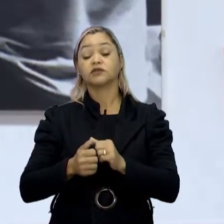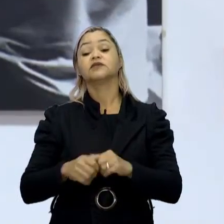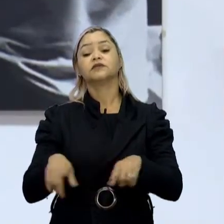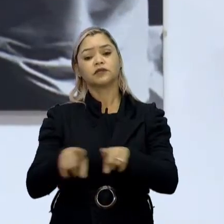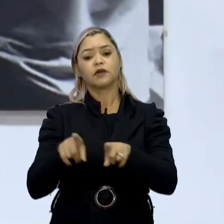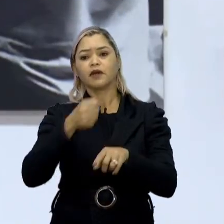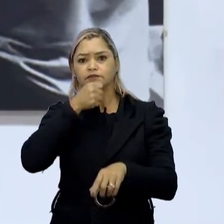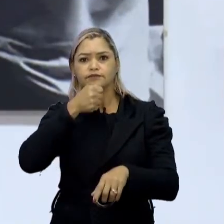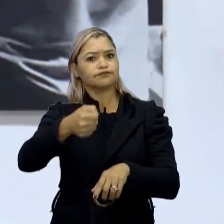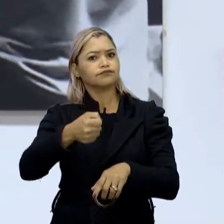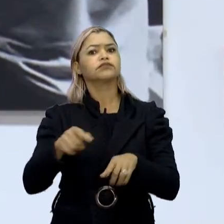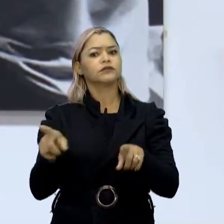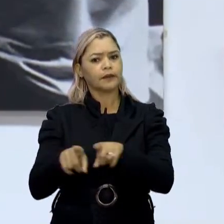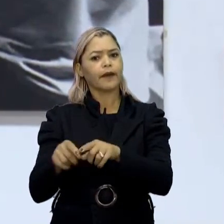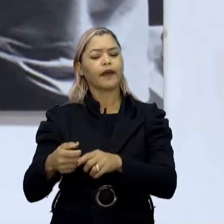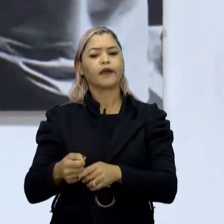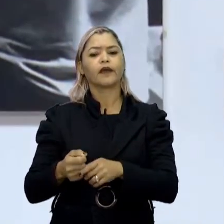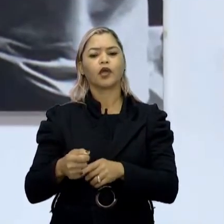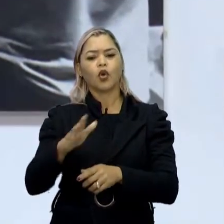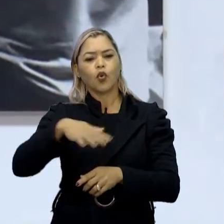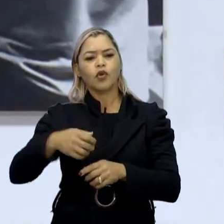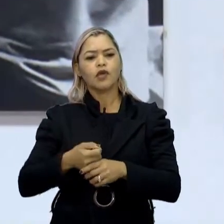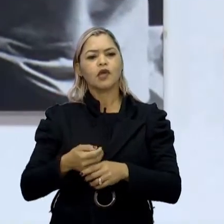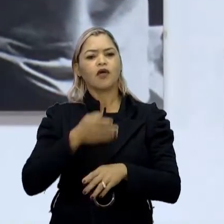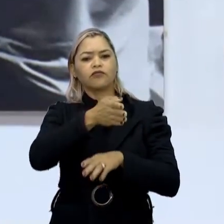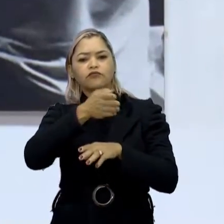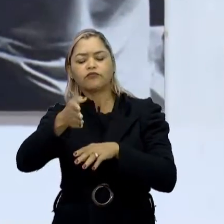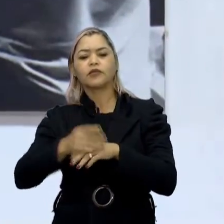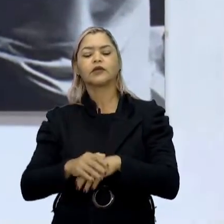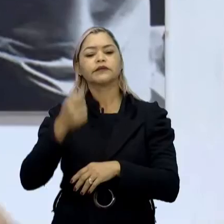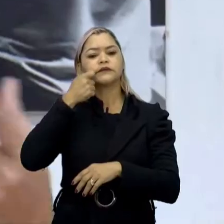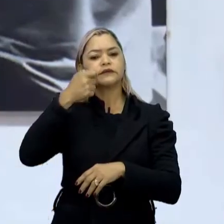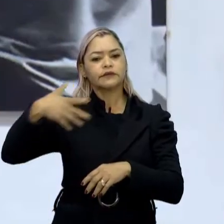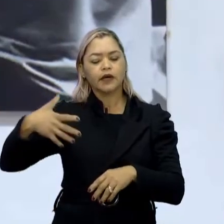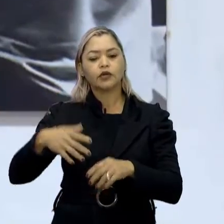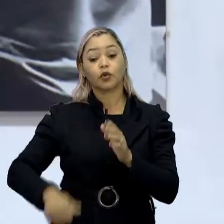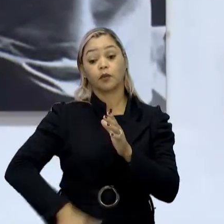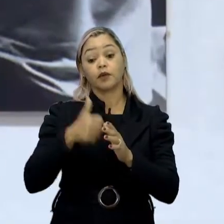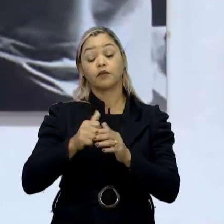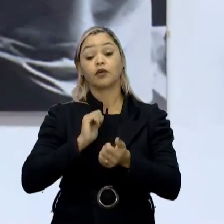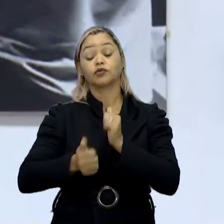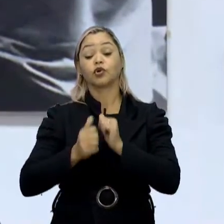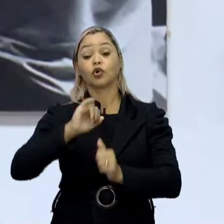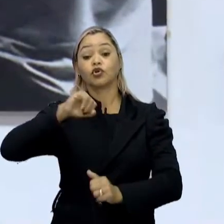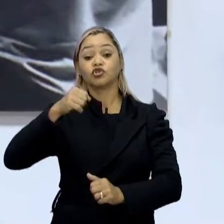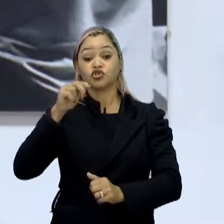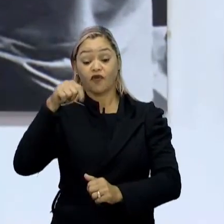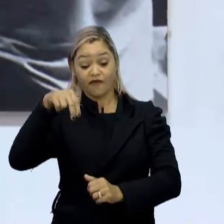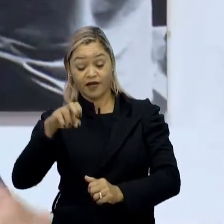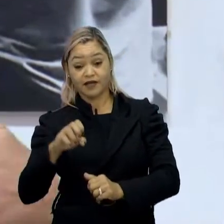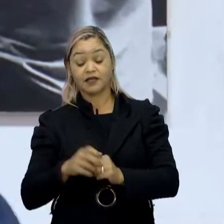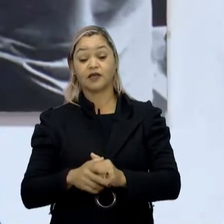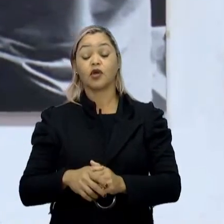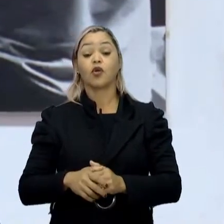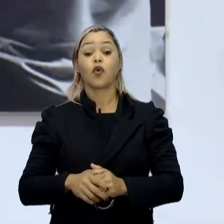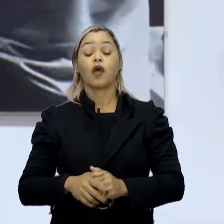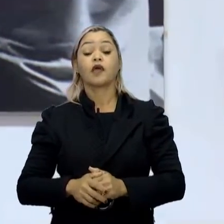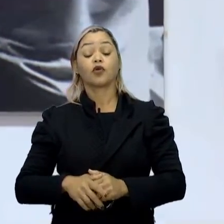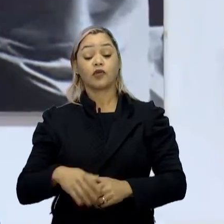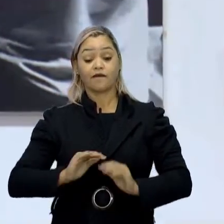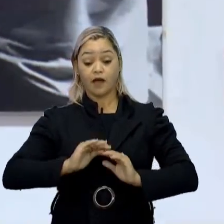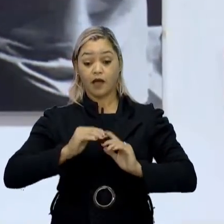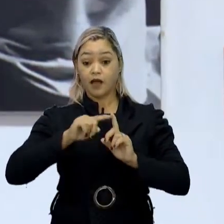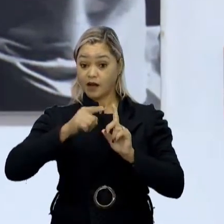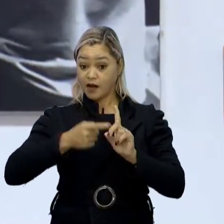fazia reportagens no campo, eu cobria o Santos, eu fiz o primeiro jogo do Giovani com a camisa do Santos, eu estava grávida de